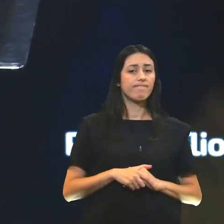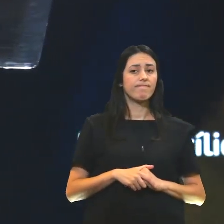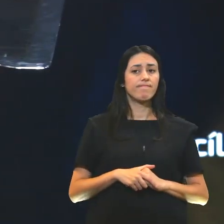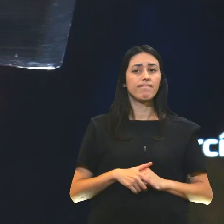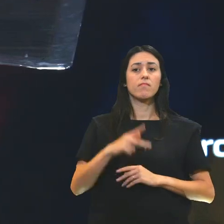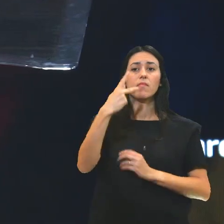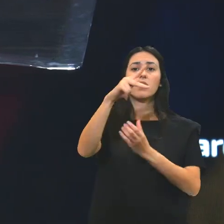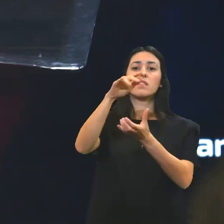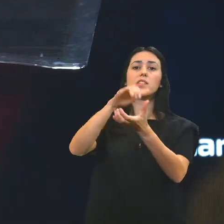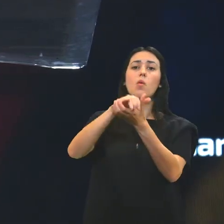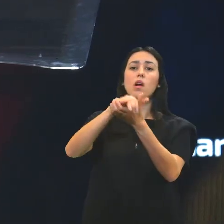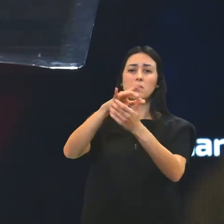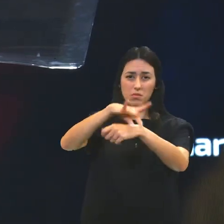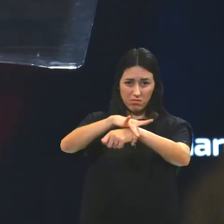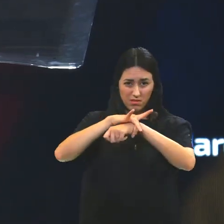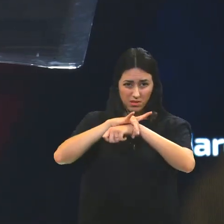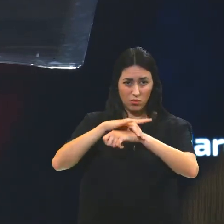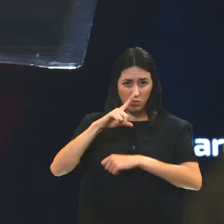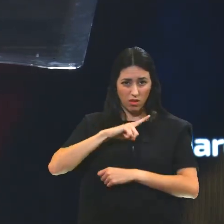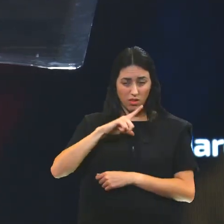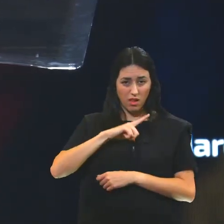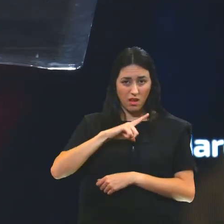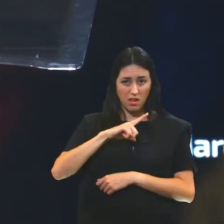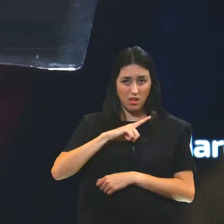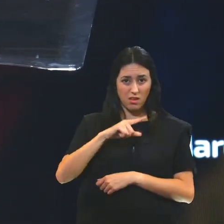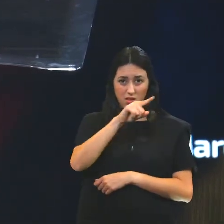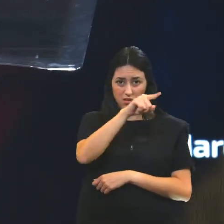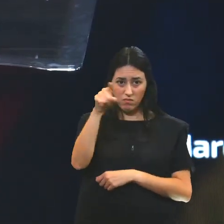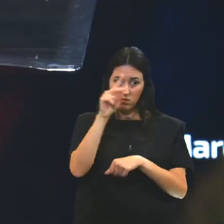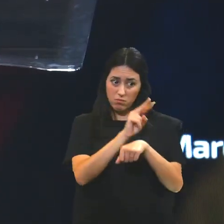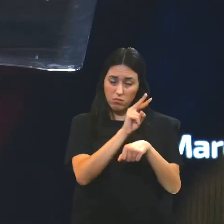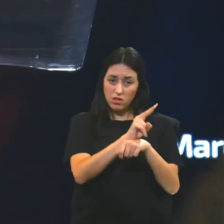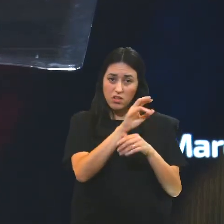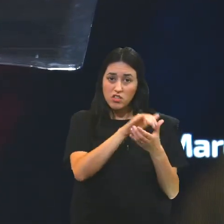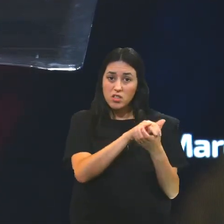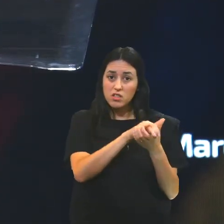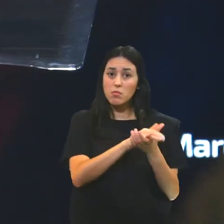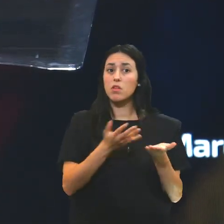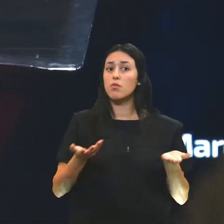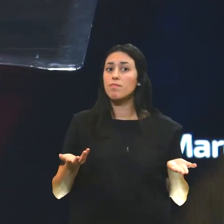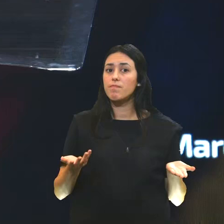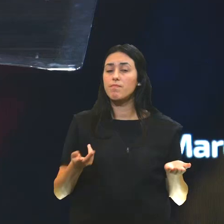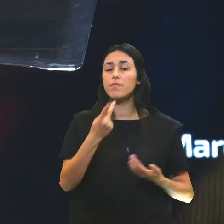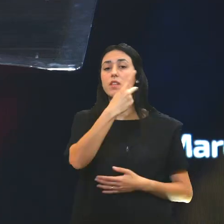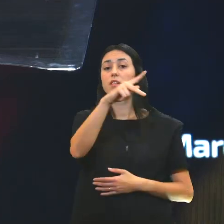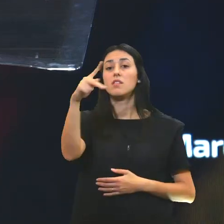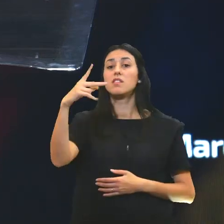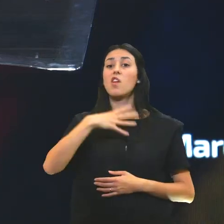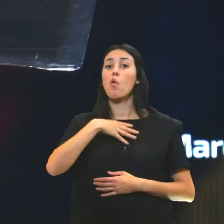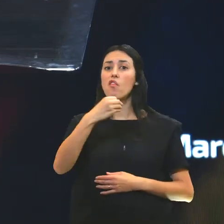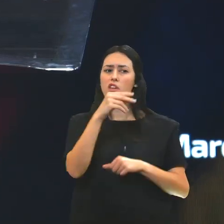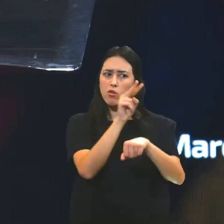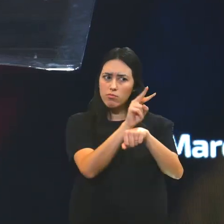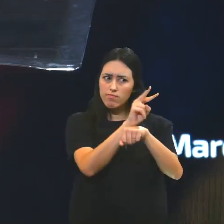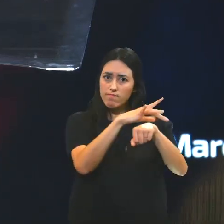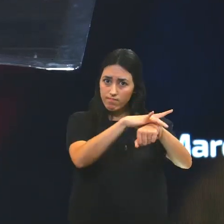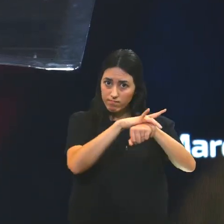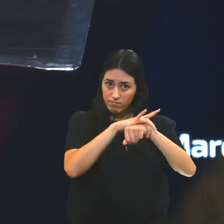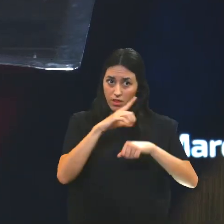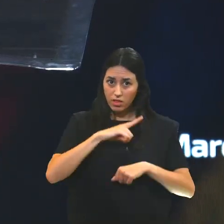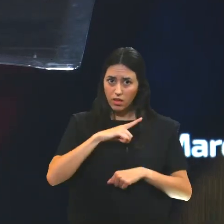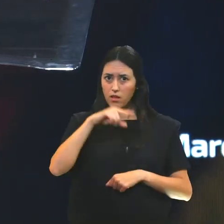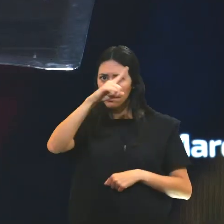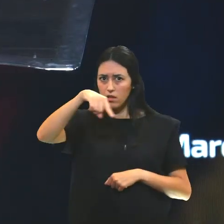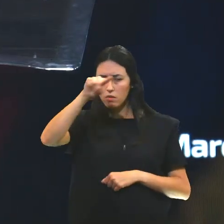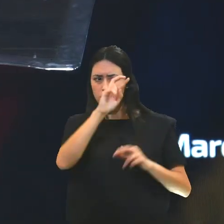Seu casamento está seguro porque vocês estão protegendo o seu casamento? Seus filhos estão seguros porque você está